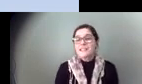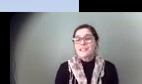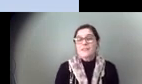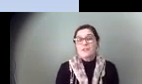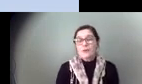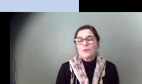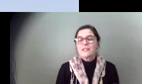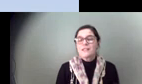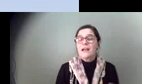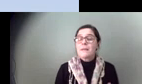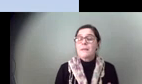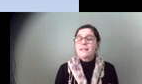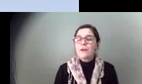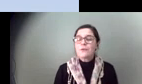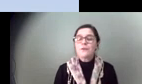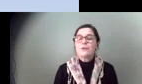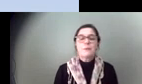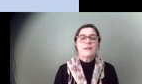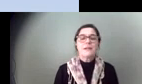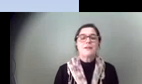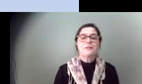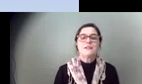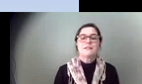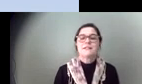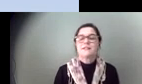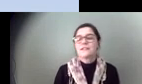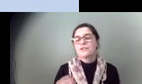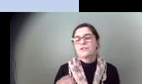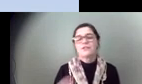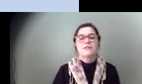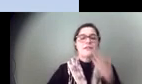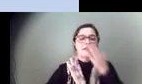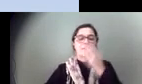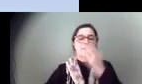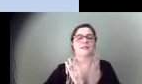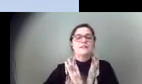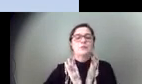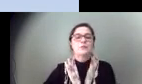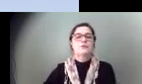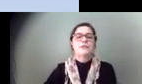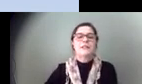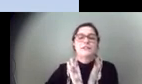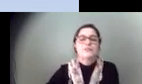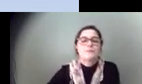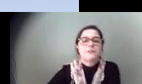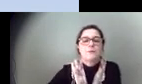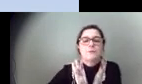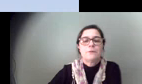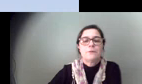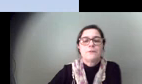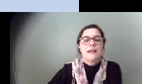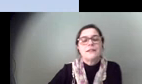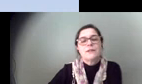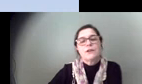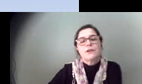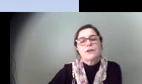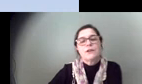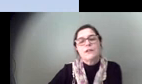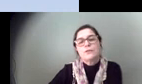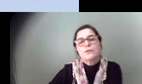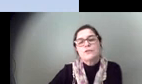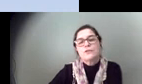Então a gente sempre fica assim, nossa, mas é algo que foi preparado antes, né? Então a gente vai ver aqui, vai ter essa oportunidade, tá bom? Então,